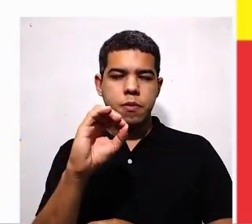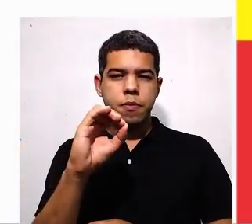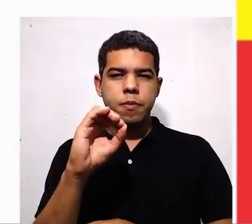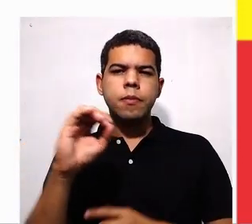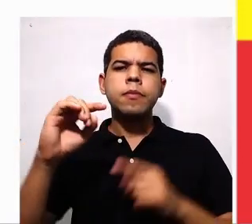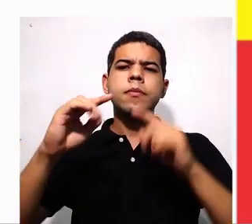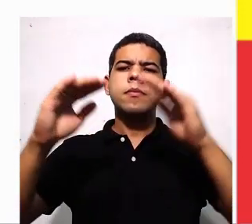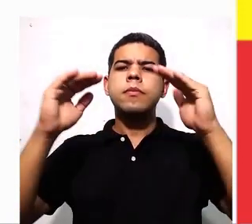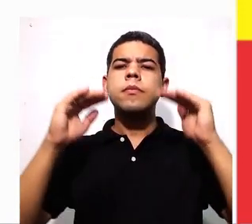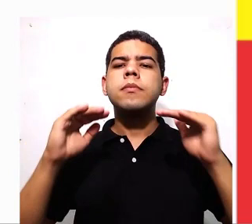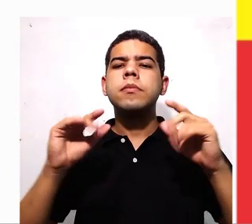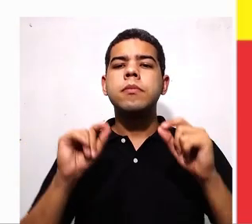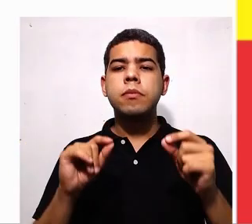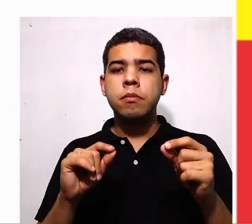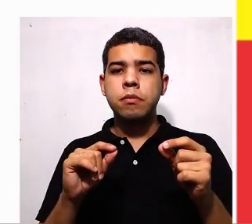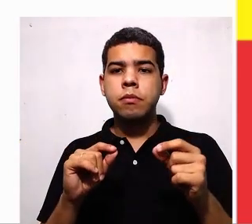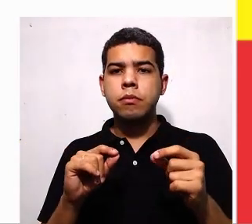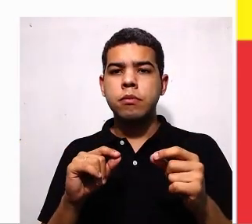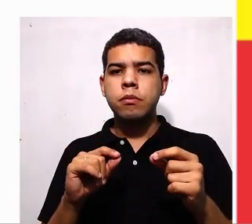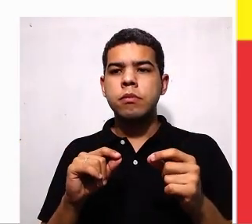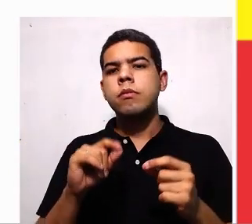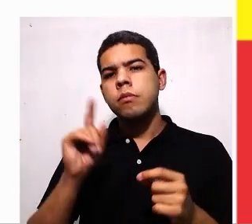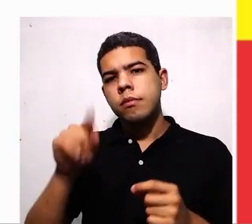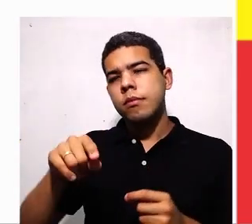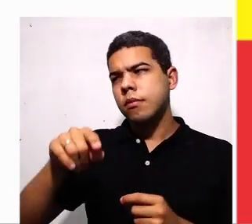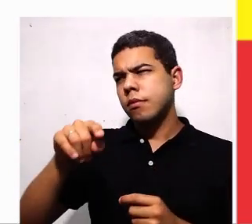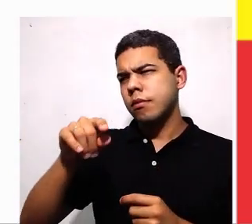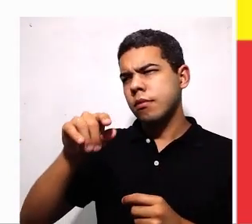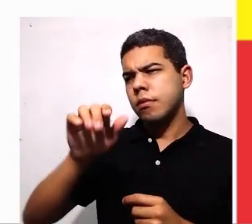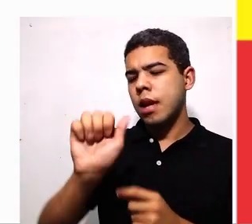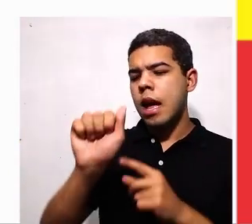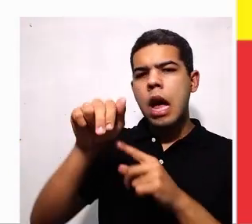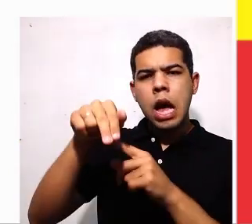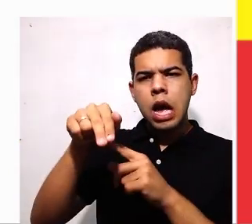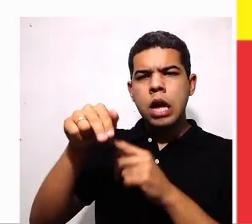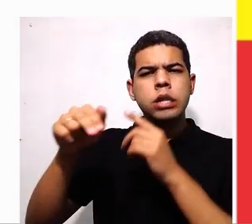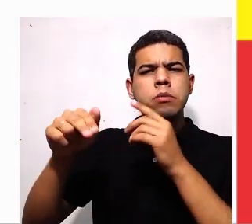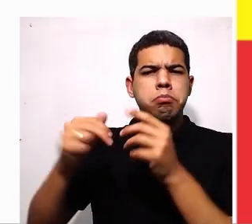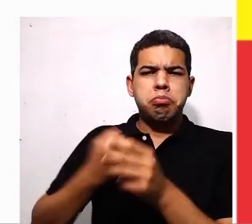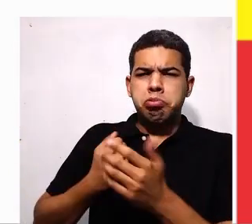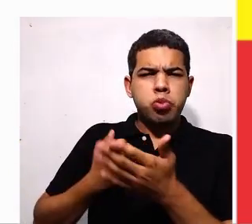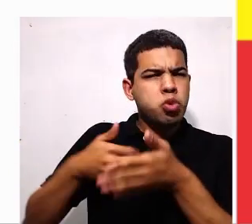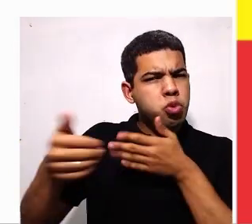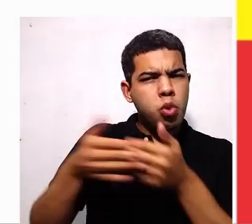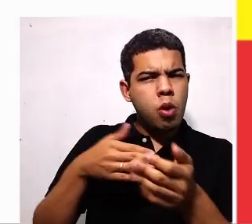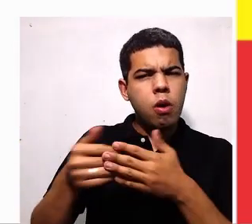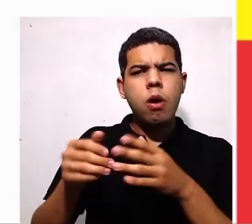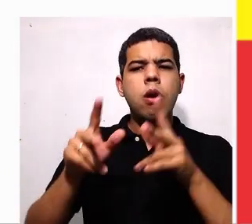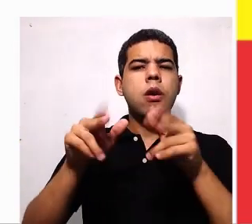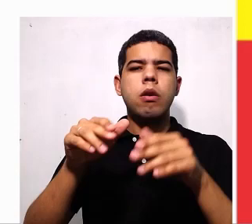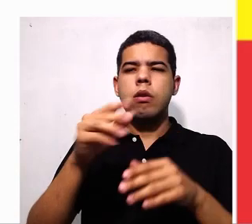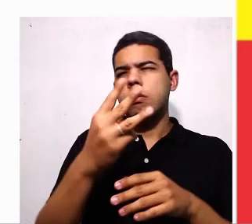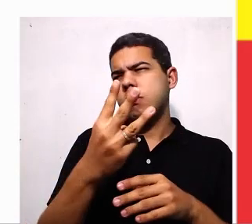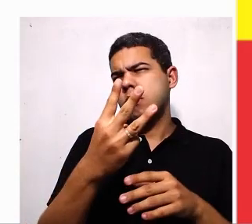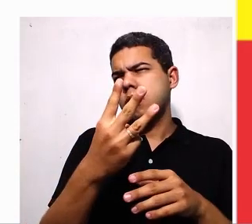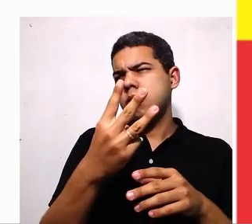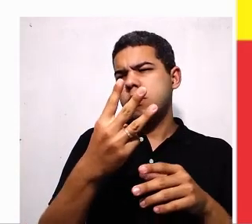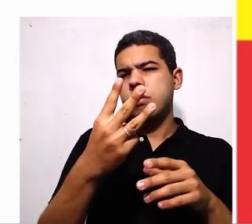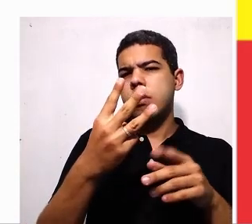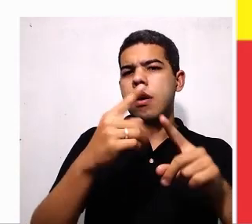Beleza. E depois eu vou fazer o quê? A n, quer dizer, qualquer termo, a n vai ser igual a 3 vezes n.